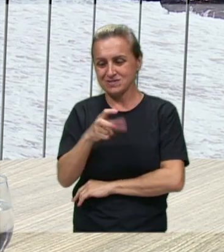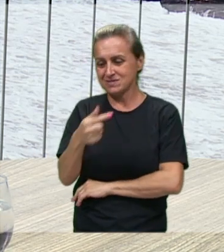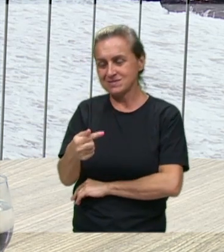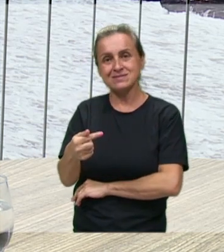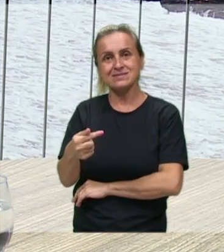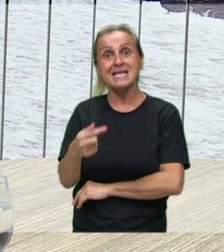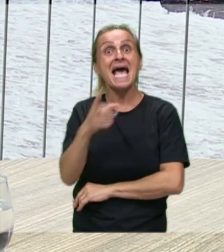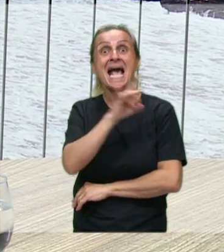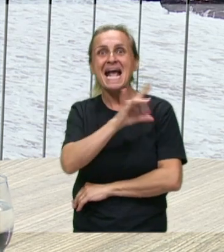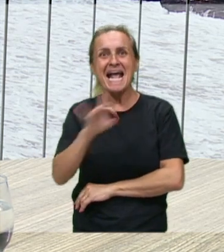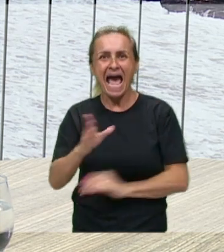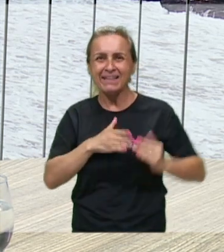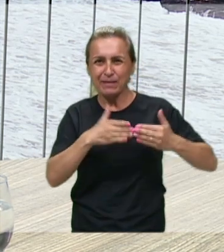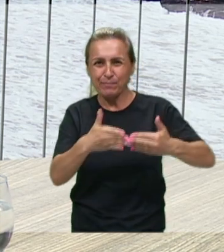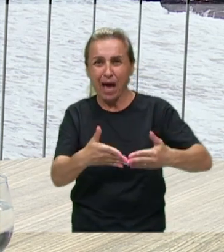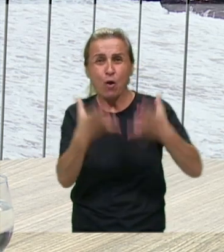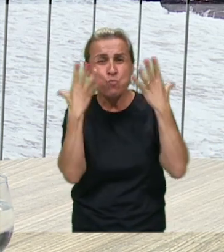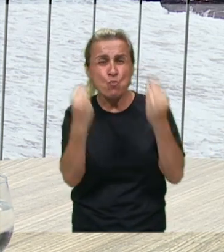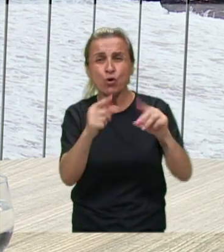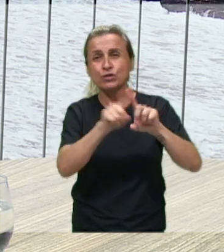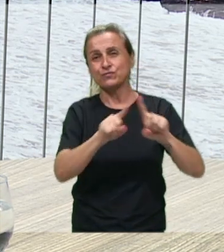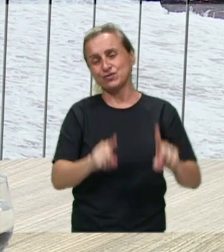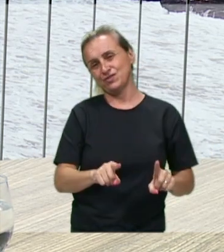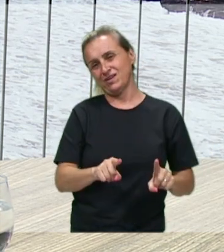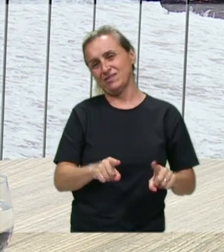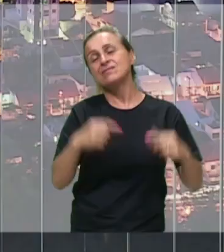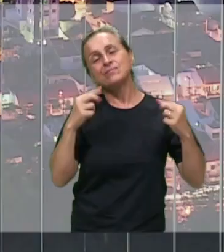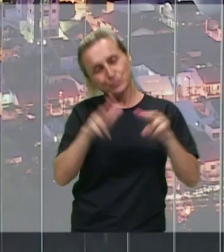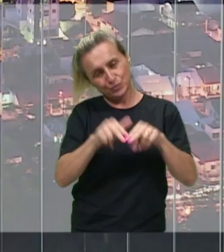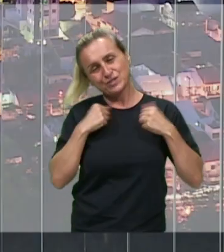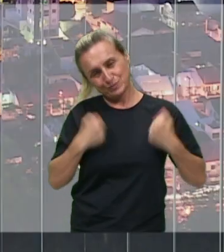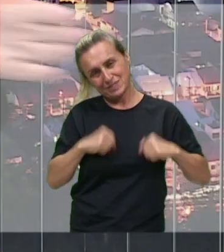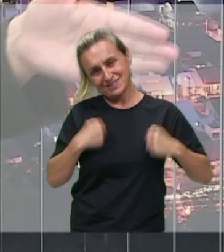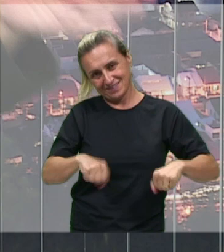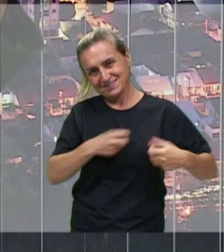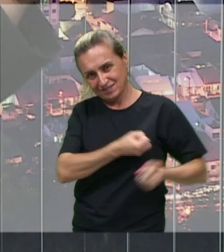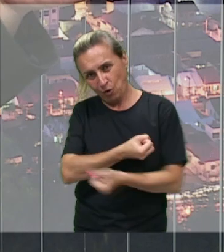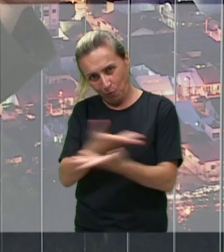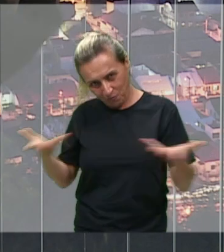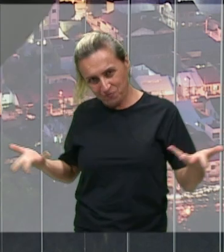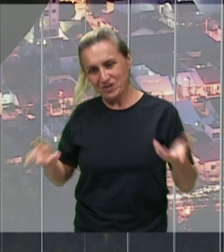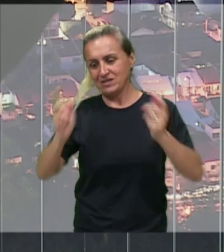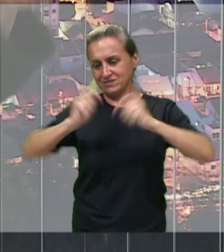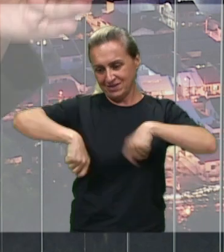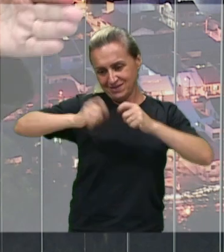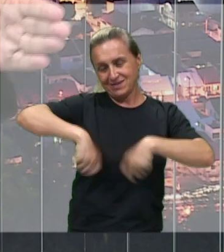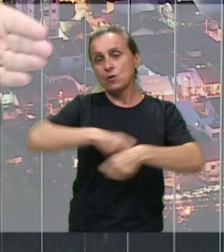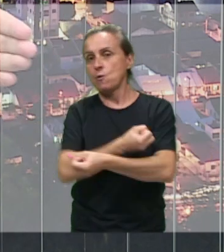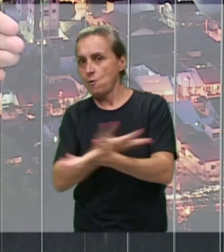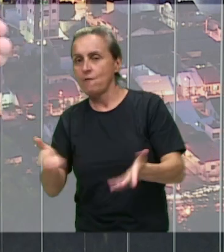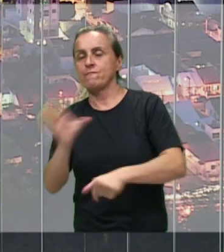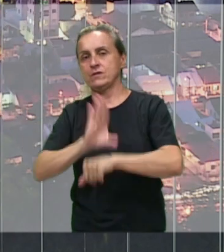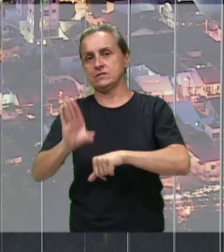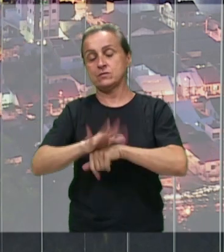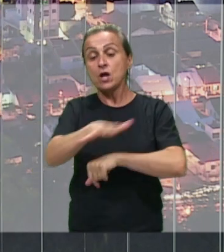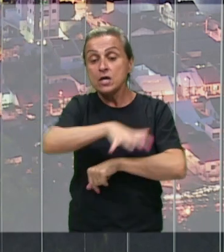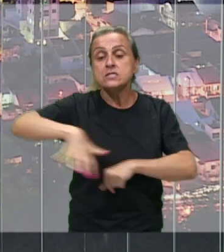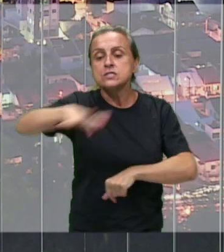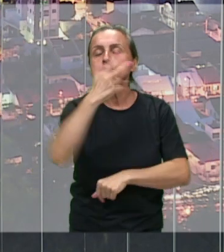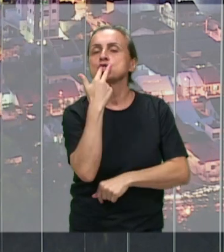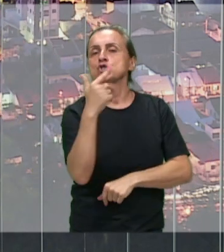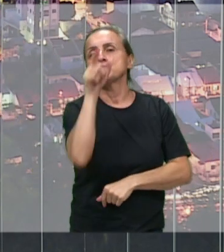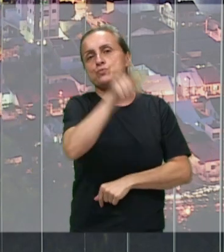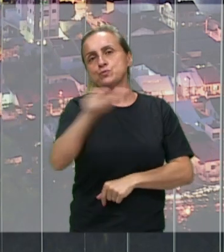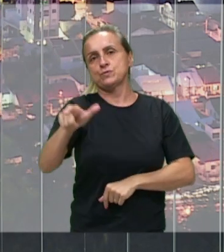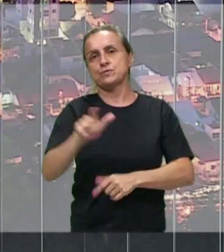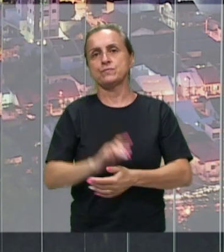e indiretamente no setor pesqueiro. E a qualidade ela tem que estar de ponta a ponta, né? Até a hora que ele foi lá e